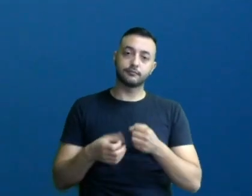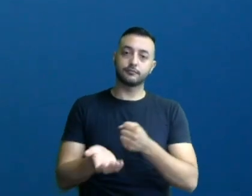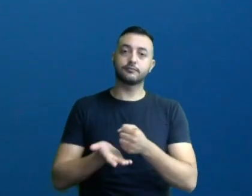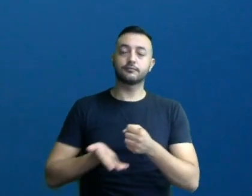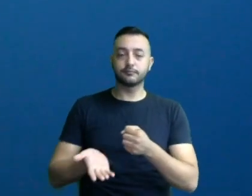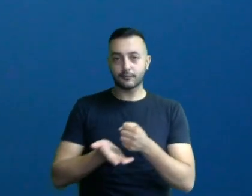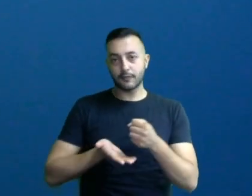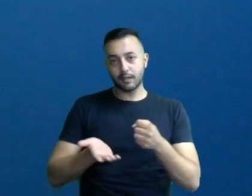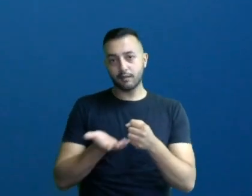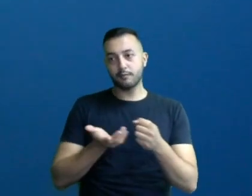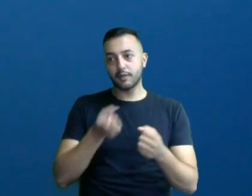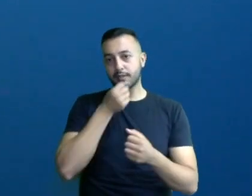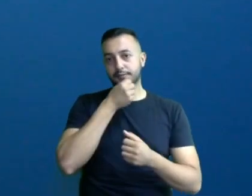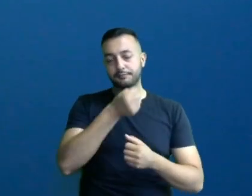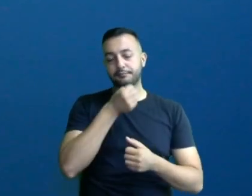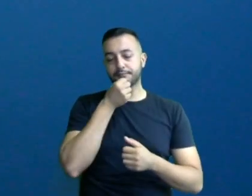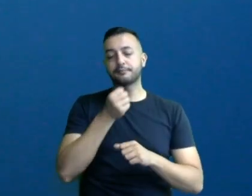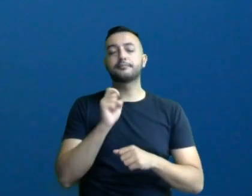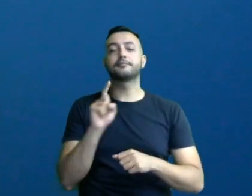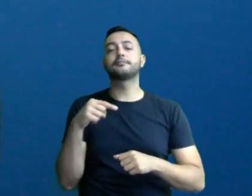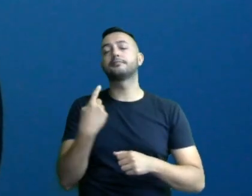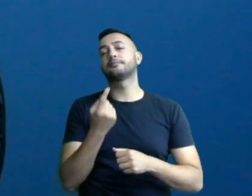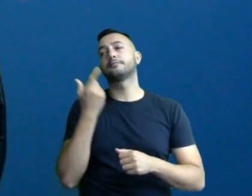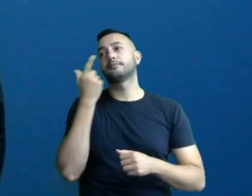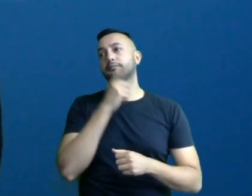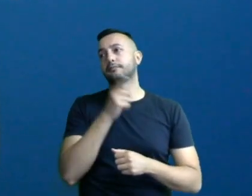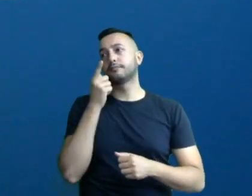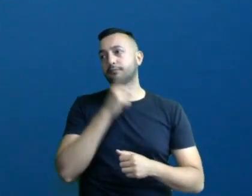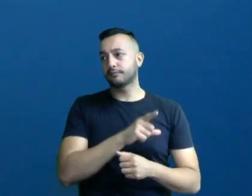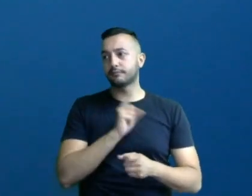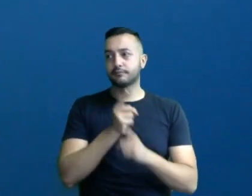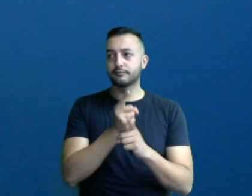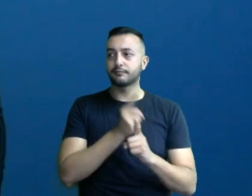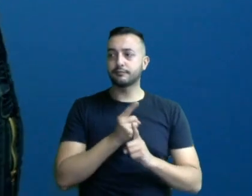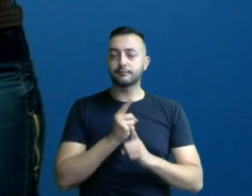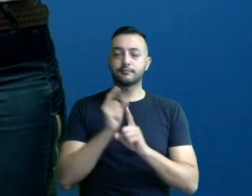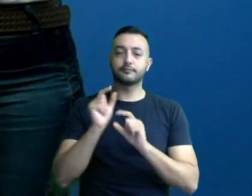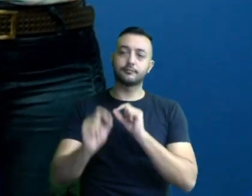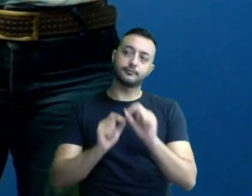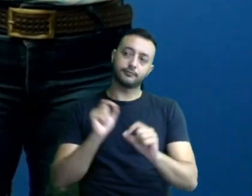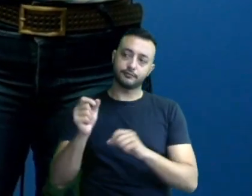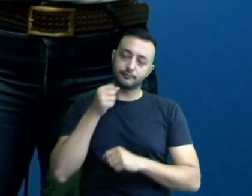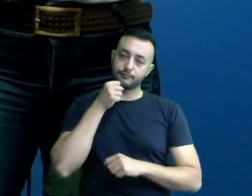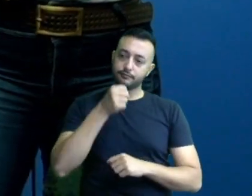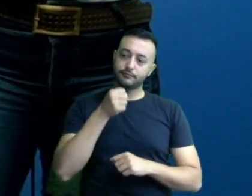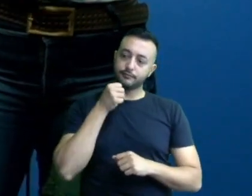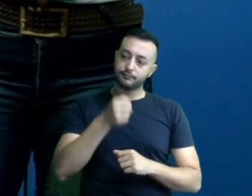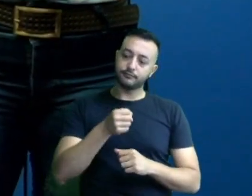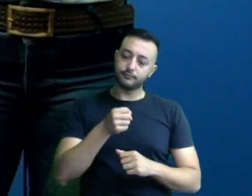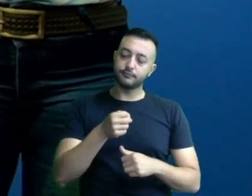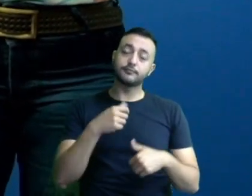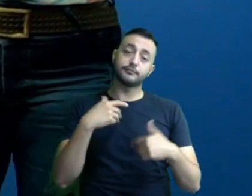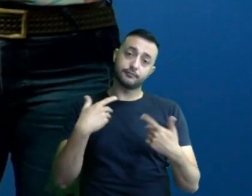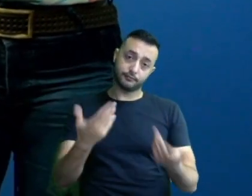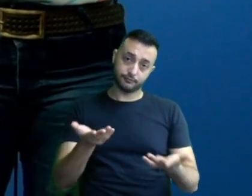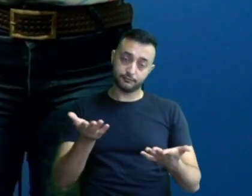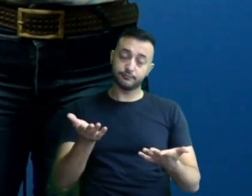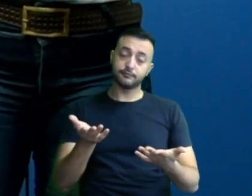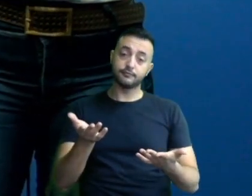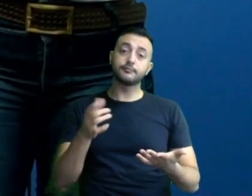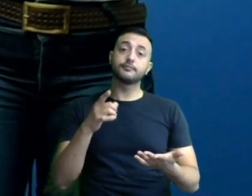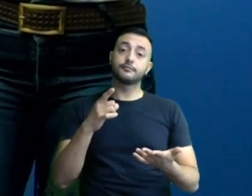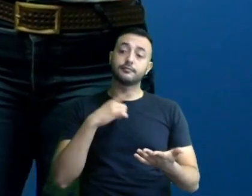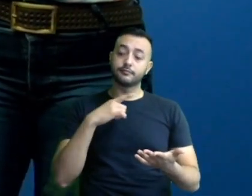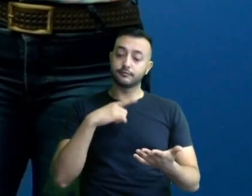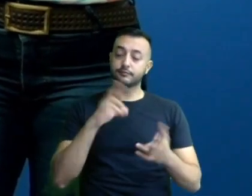da reportagem. O que é que a gente consegue localizar numa reportagem? Então, na reportagem,